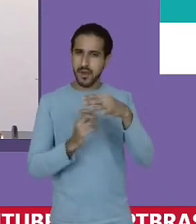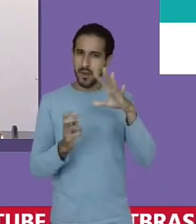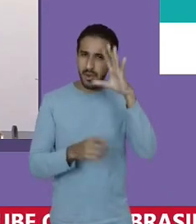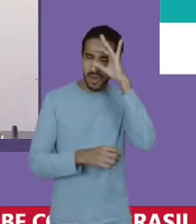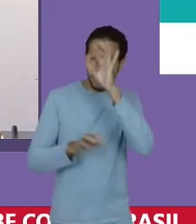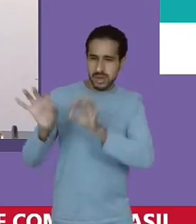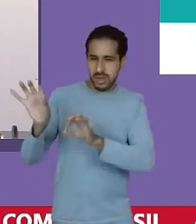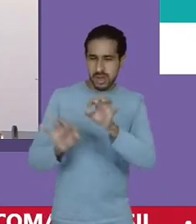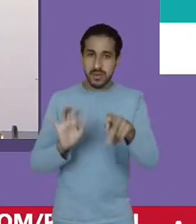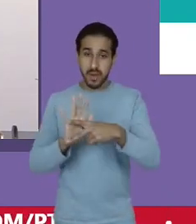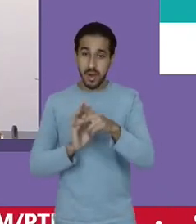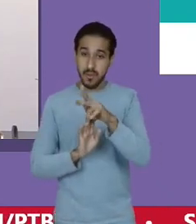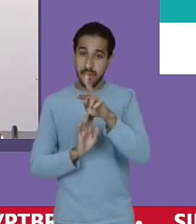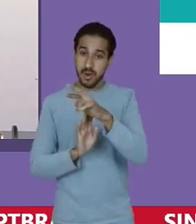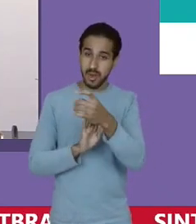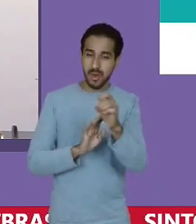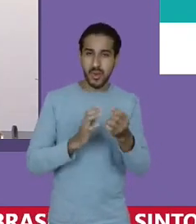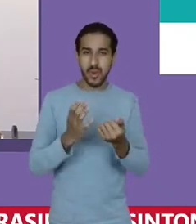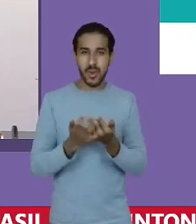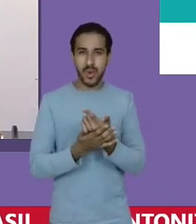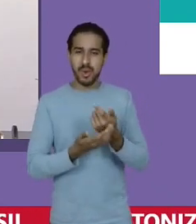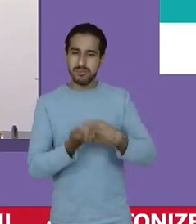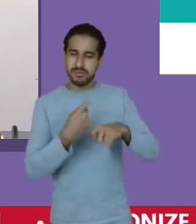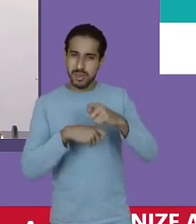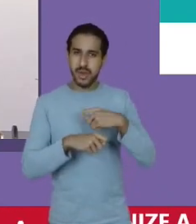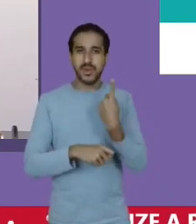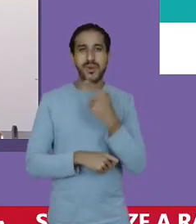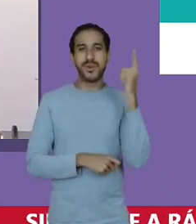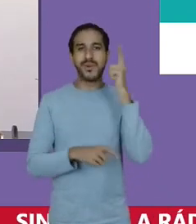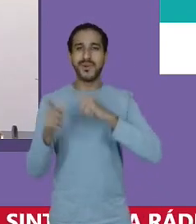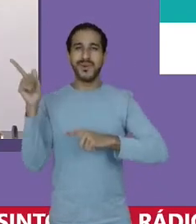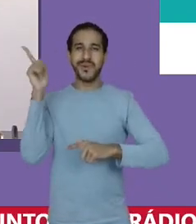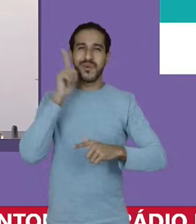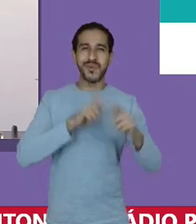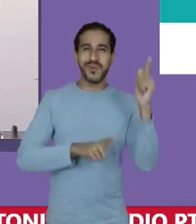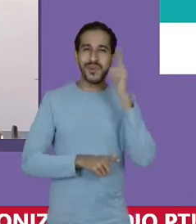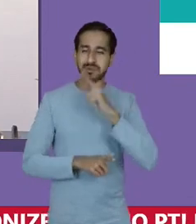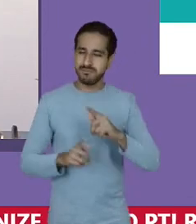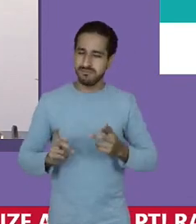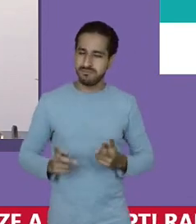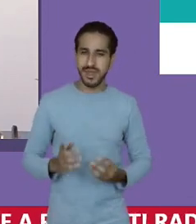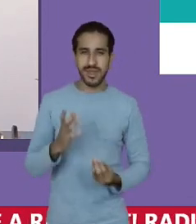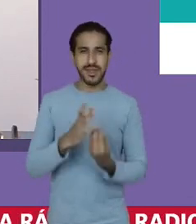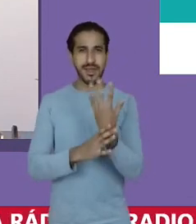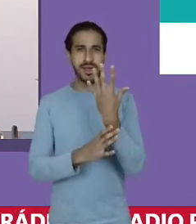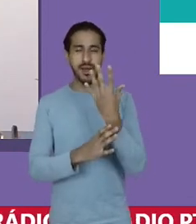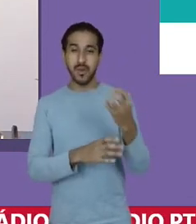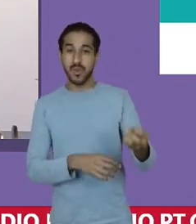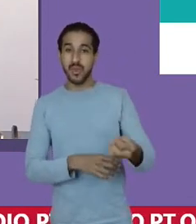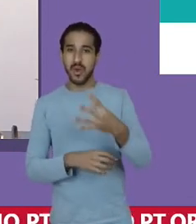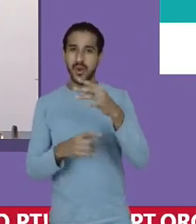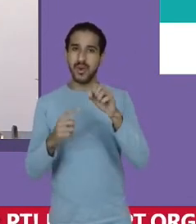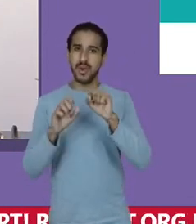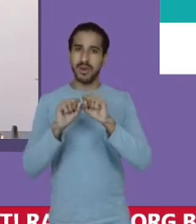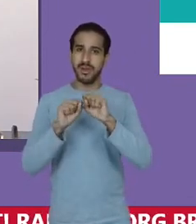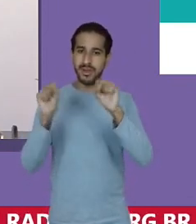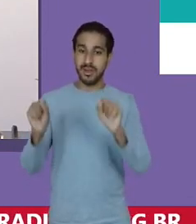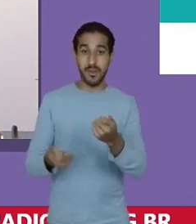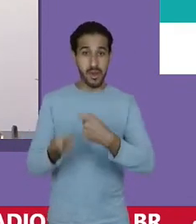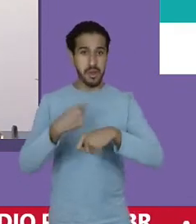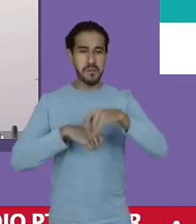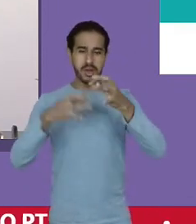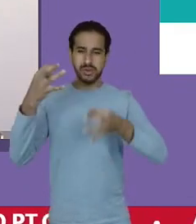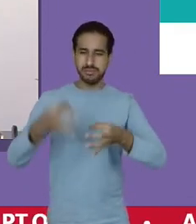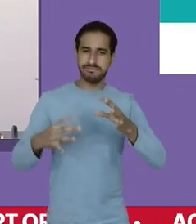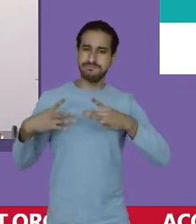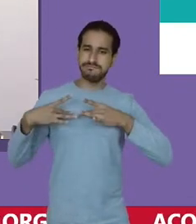lógica de organização da produção, do consumo, da comercialização, a gente conseguir construir um novo sistema econômico mais